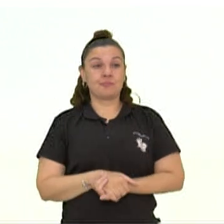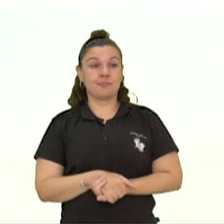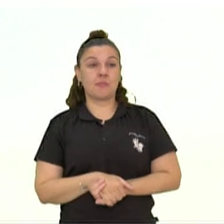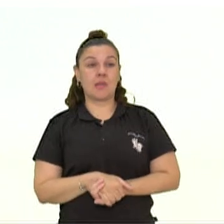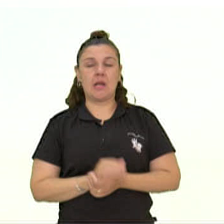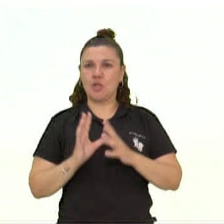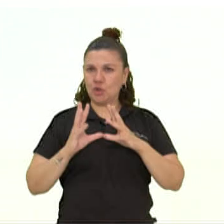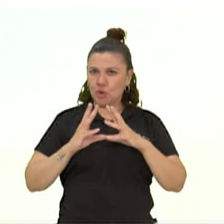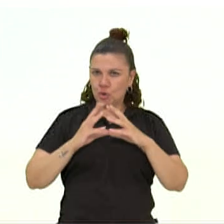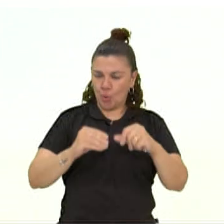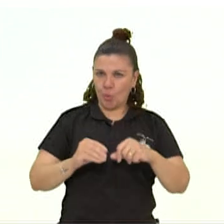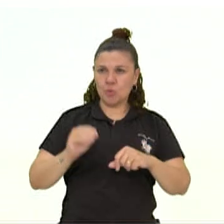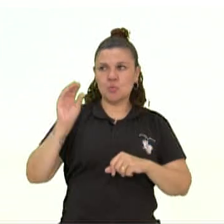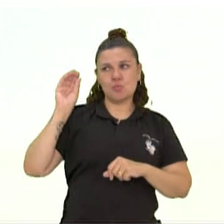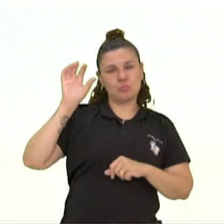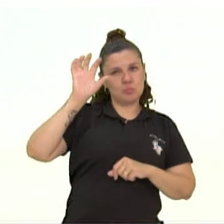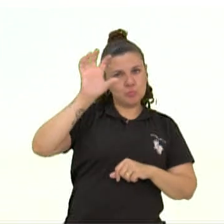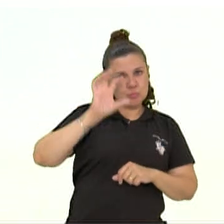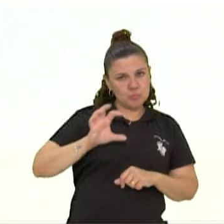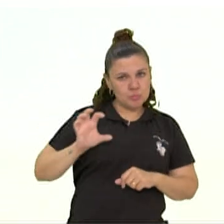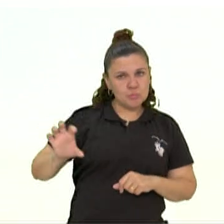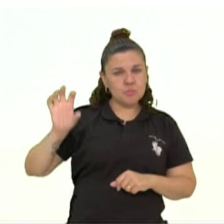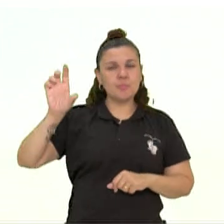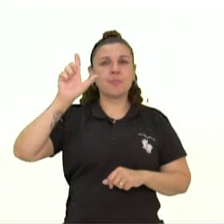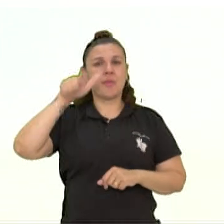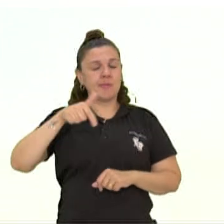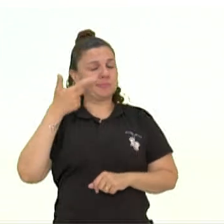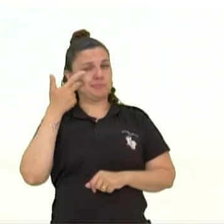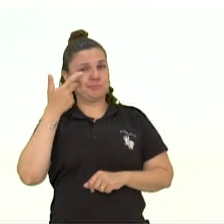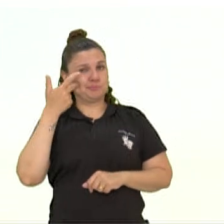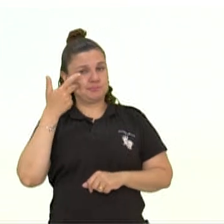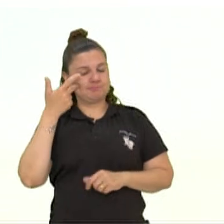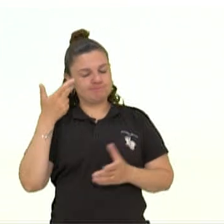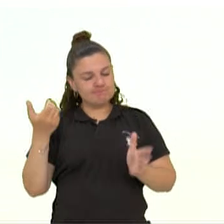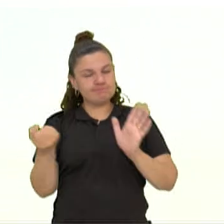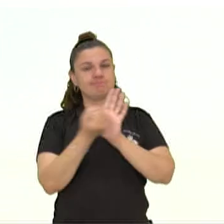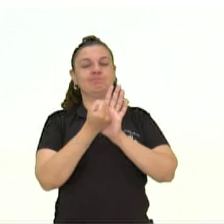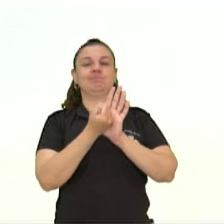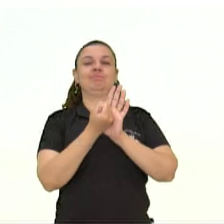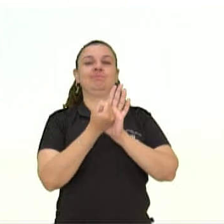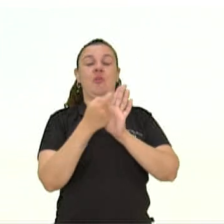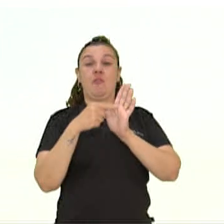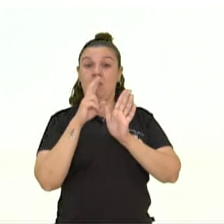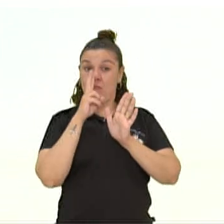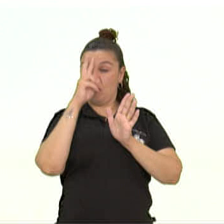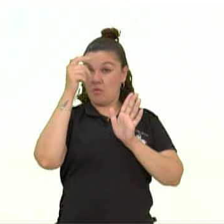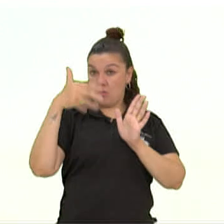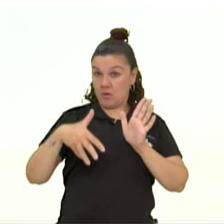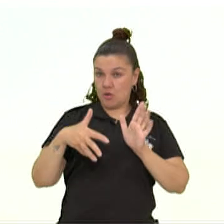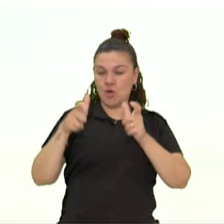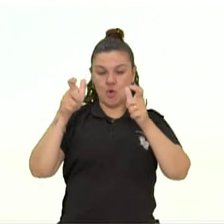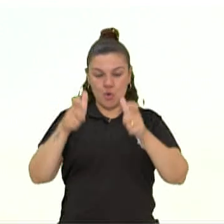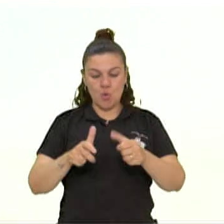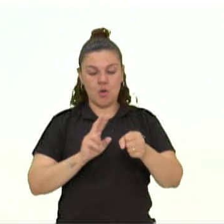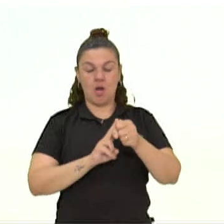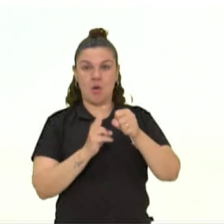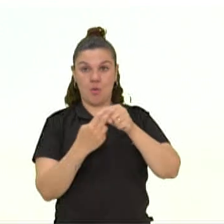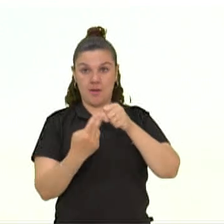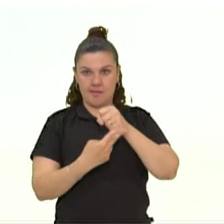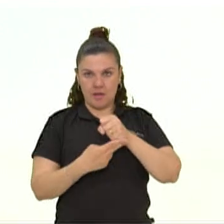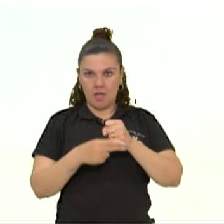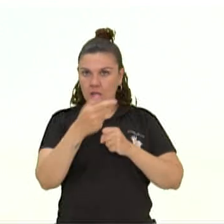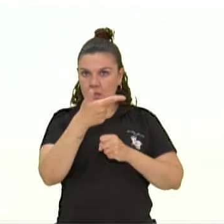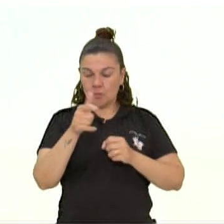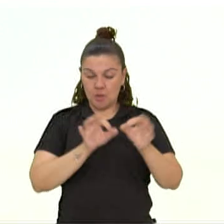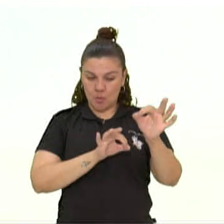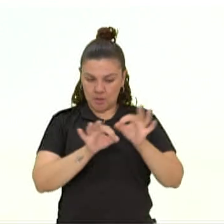que em todos os continentes essa é uma característica muito marcante. As áreas urbanas que são menos organizadas, a